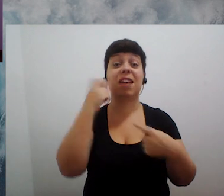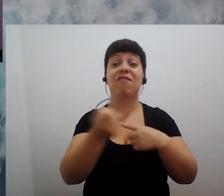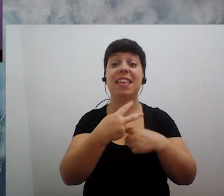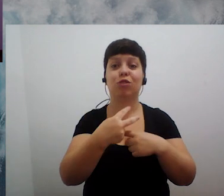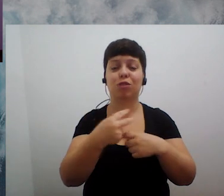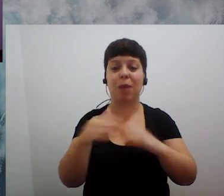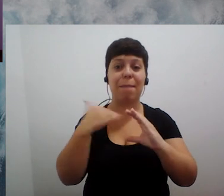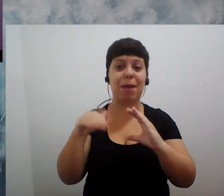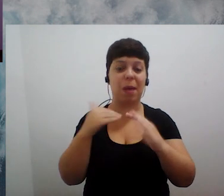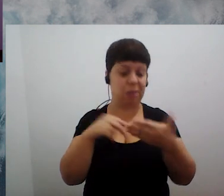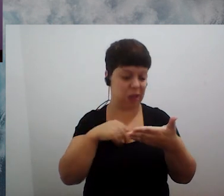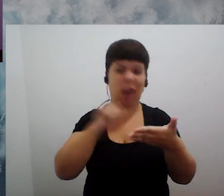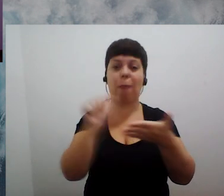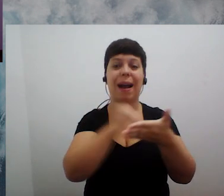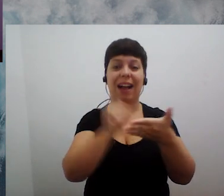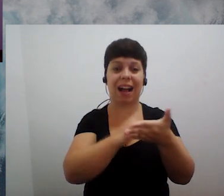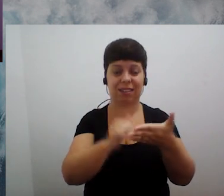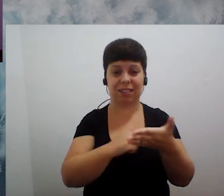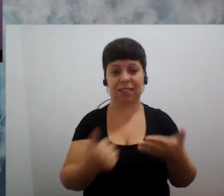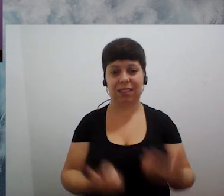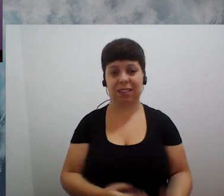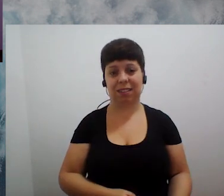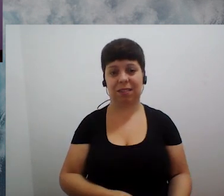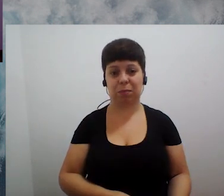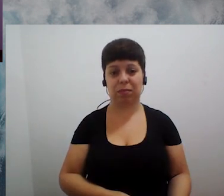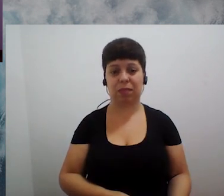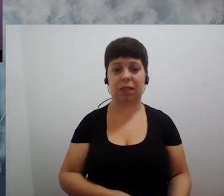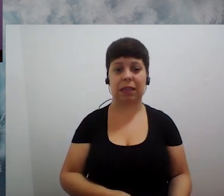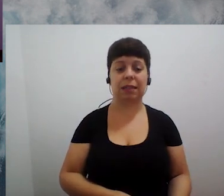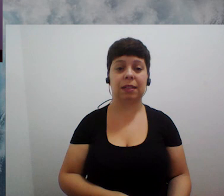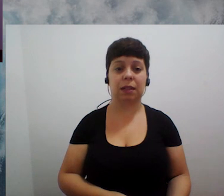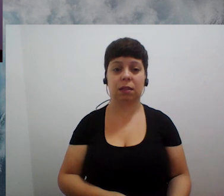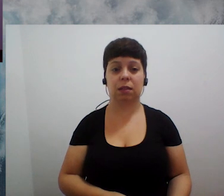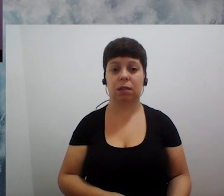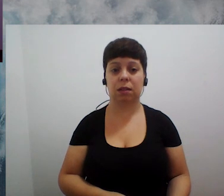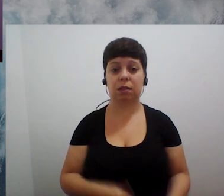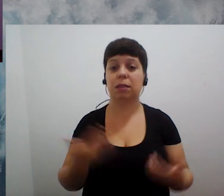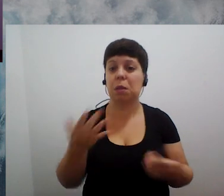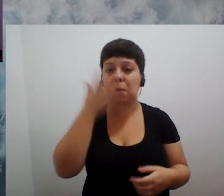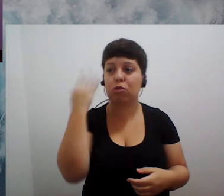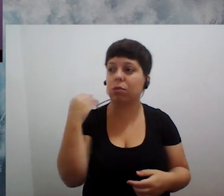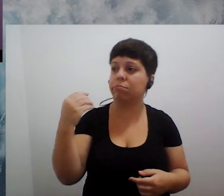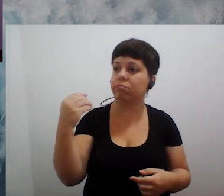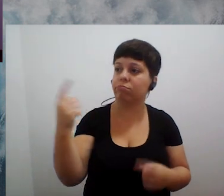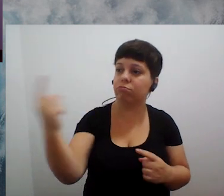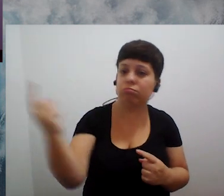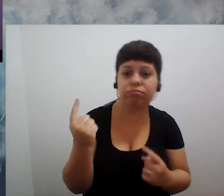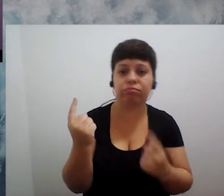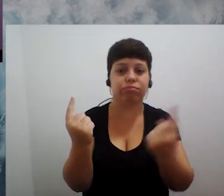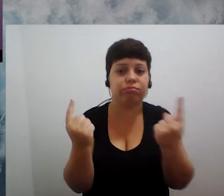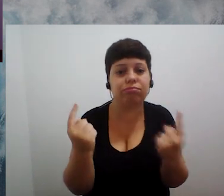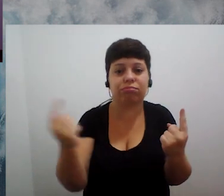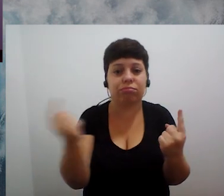que era vírus. E aí, que legal. Assim, a galera foi se